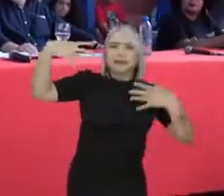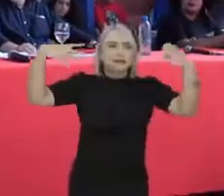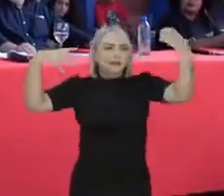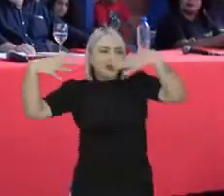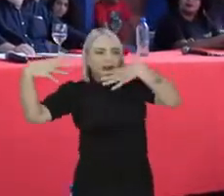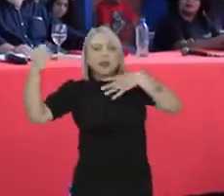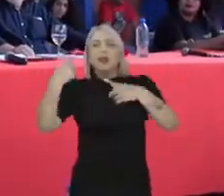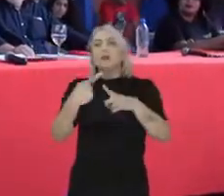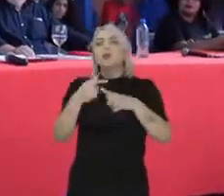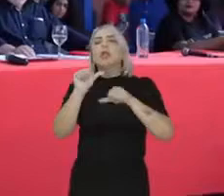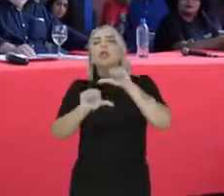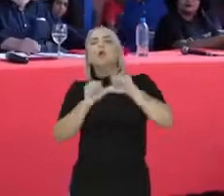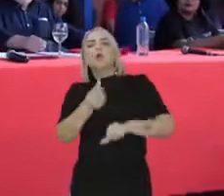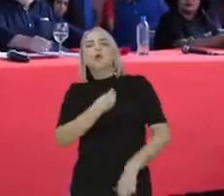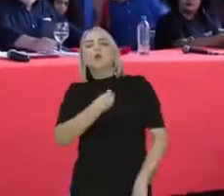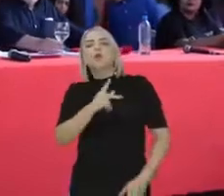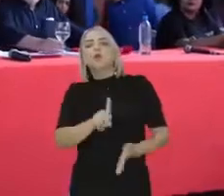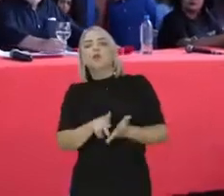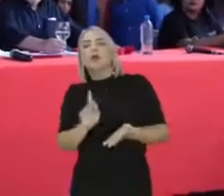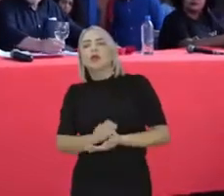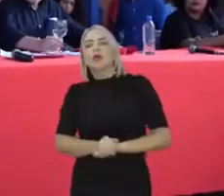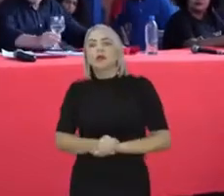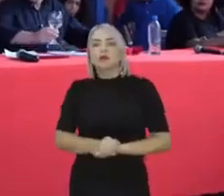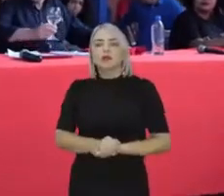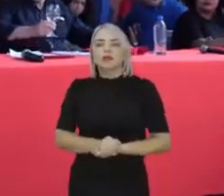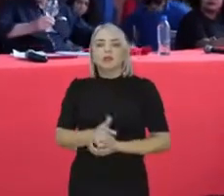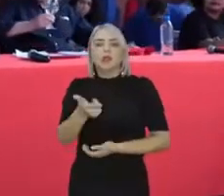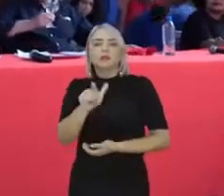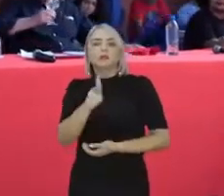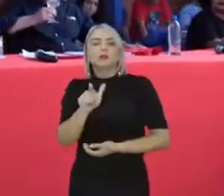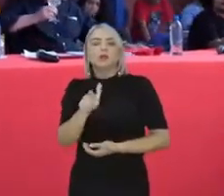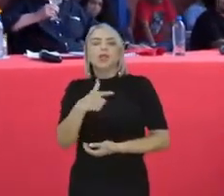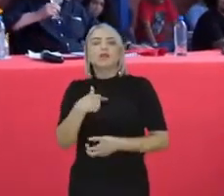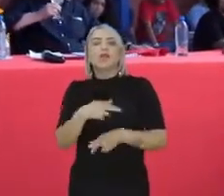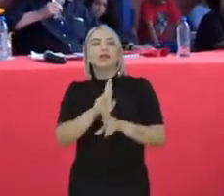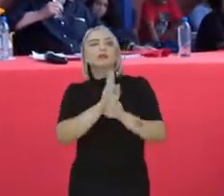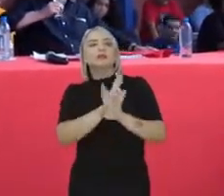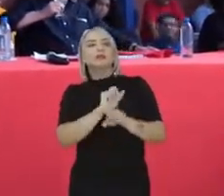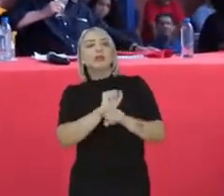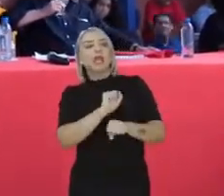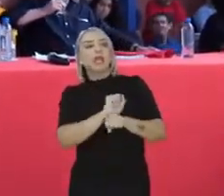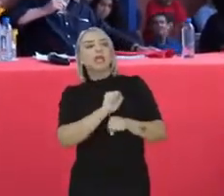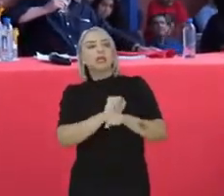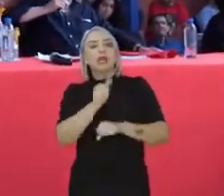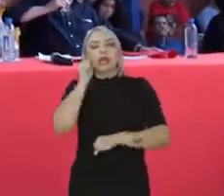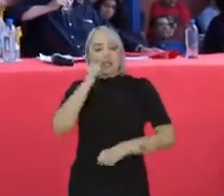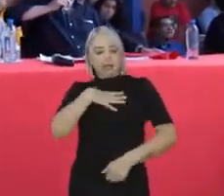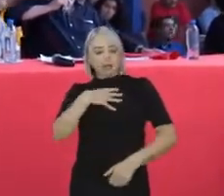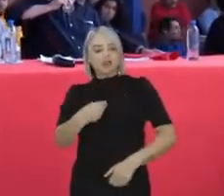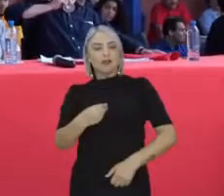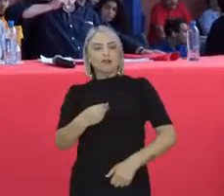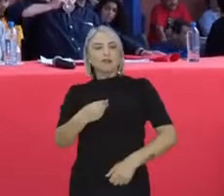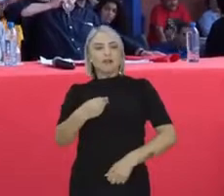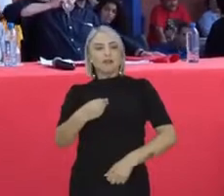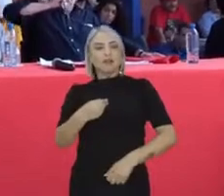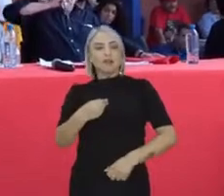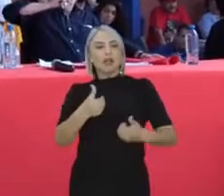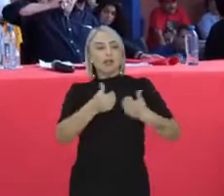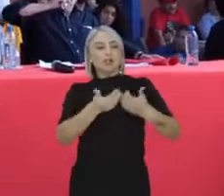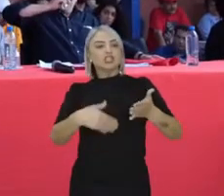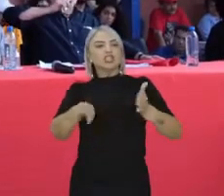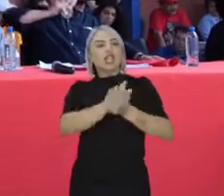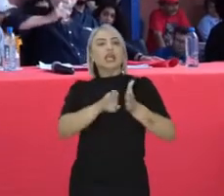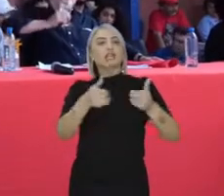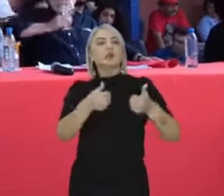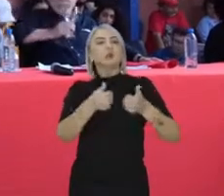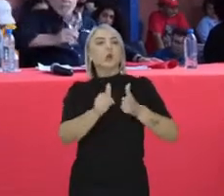sua vida? Ela falou, eu não tenho mais que esperar minha filha no ponto de ônibus para levá-la para casa. Ela chega